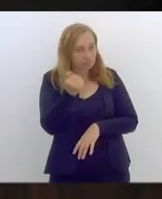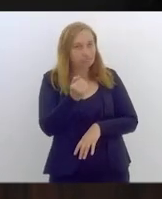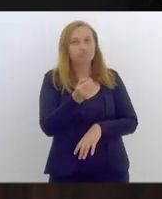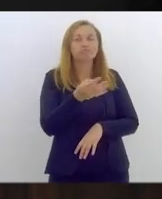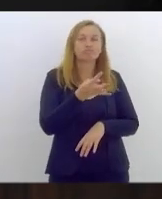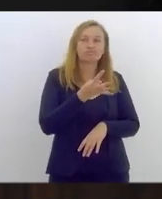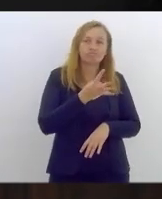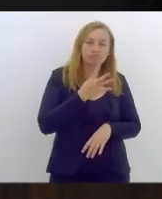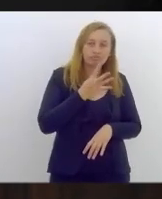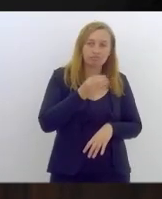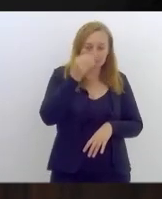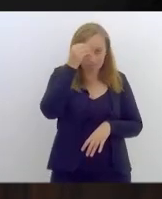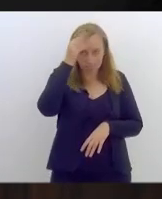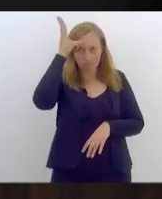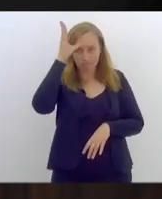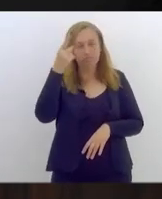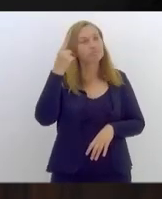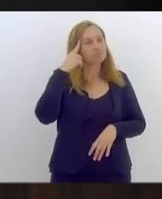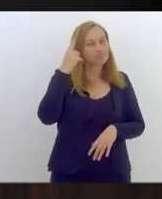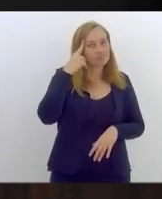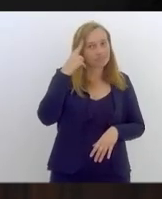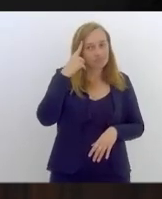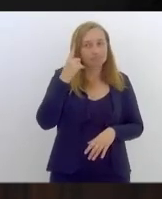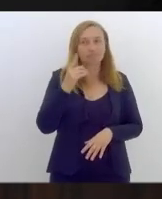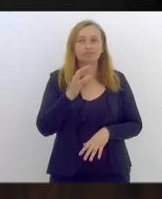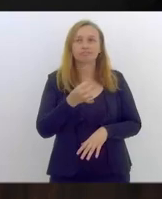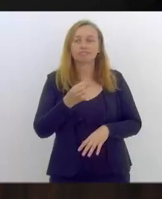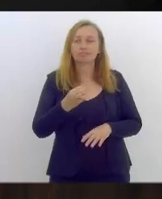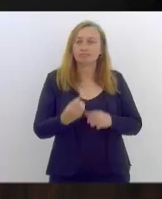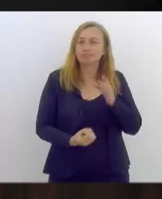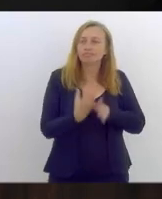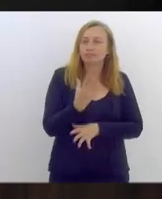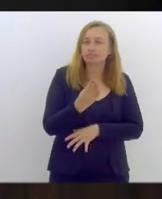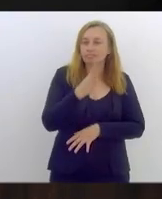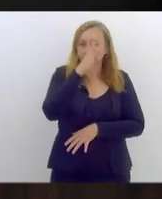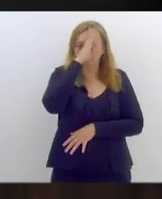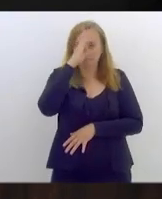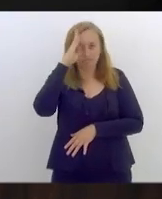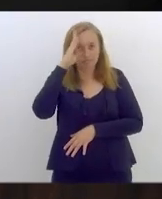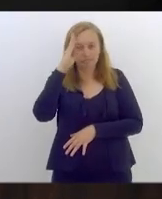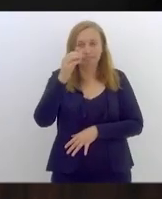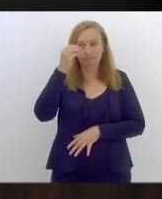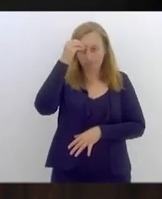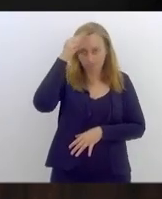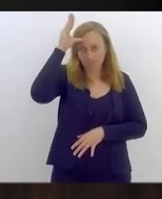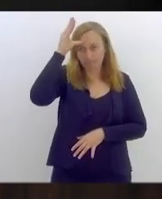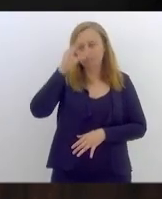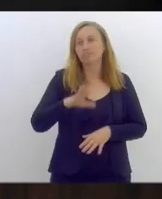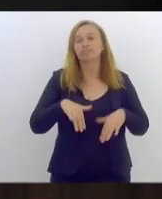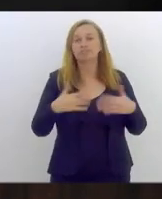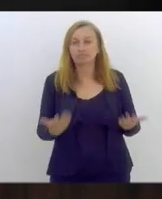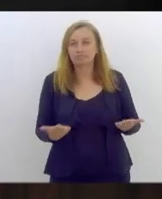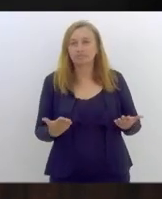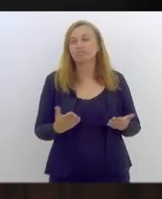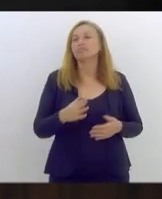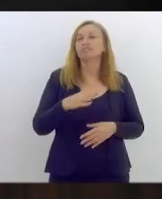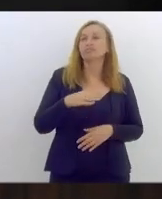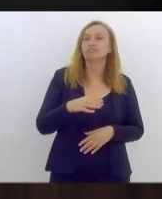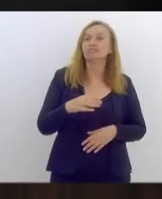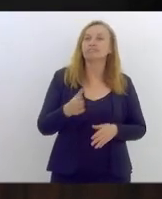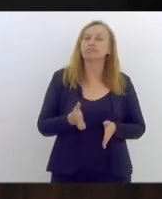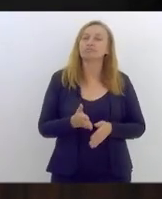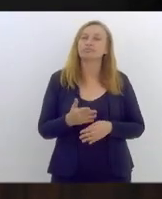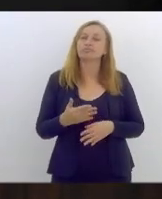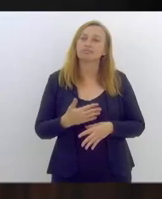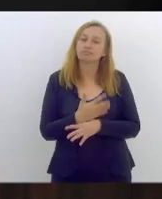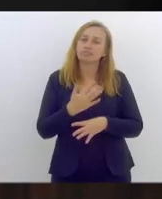o pensamento crítico, para a produção acadêmica, para a produção do conhecimento. Então, Muniz Sodré nasceu na cidade de São